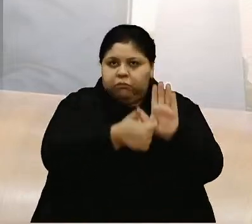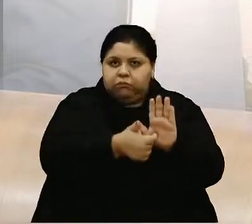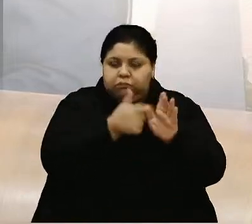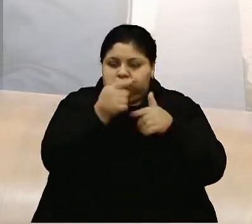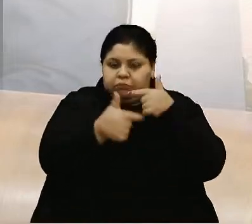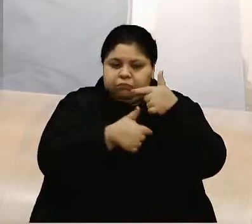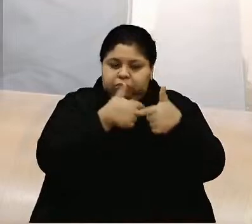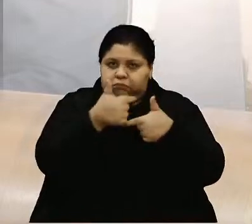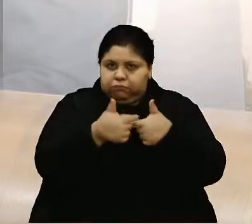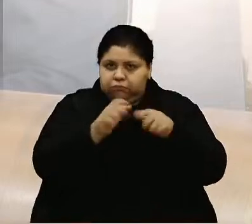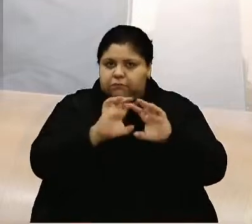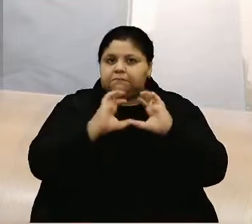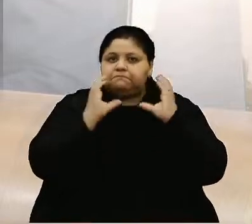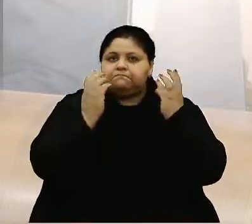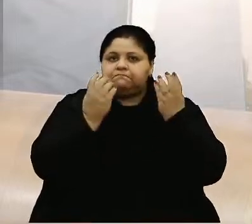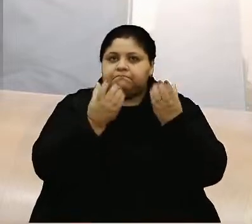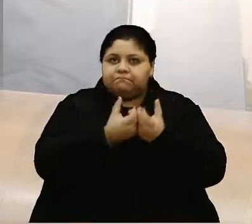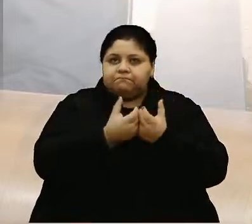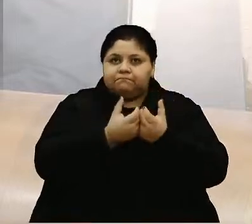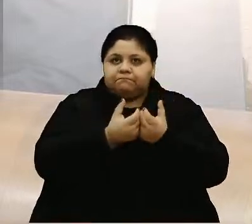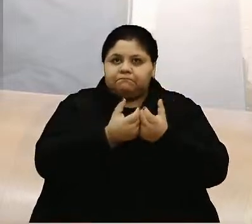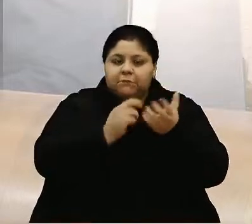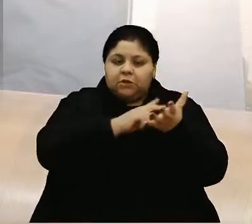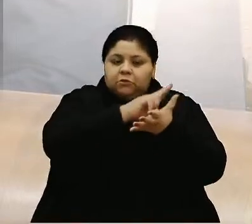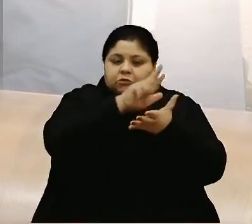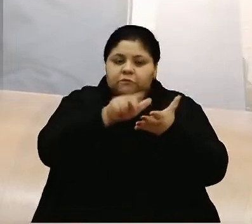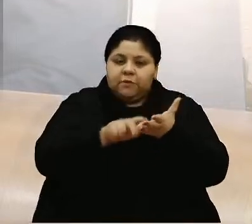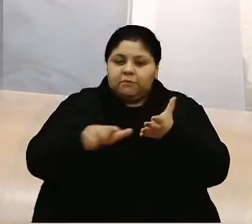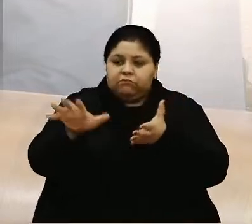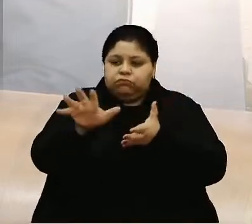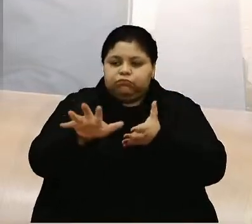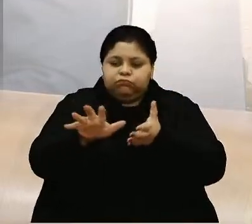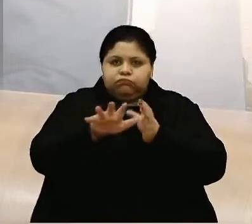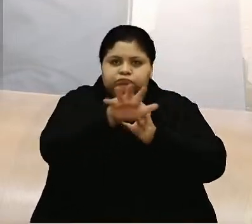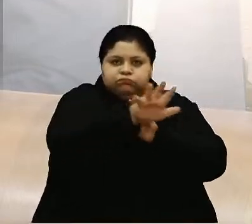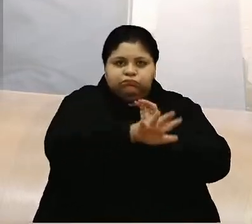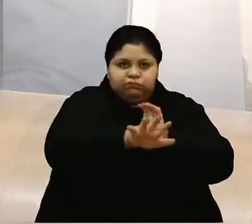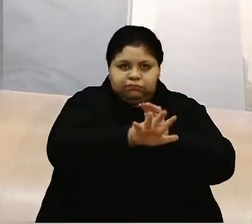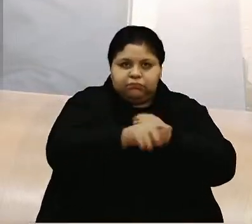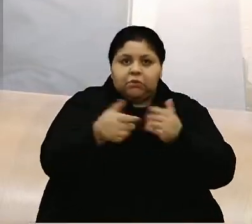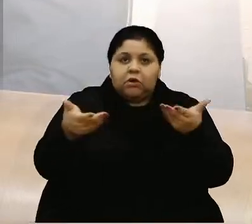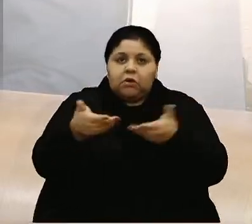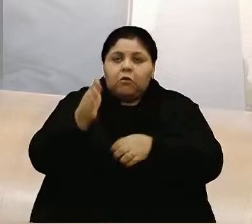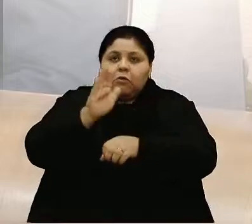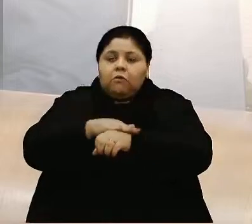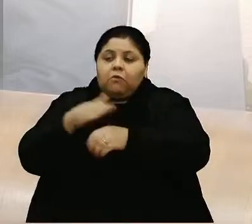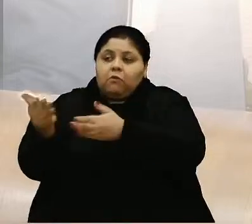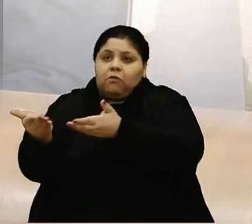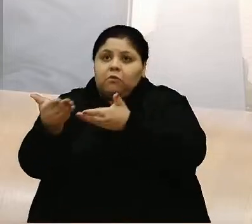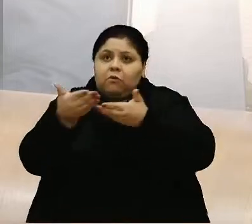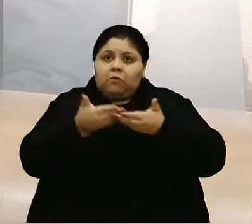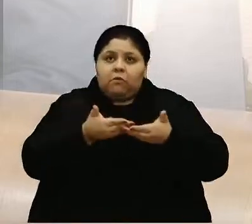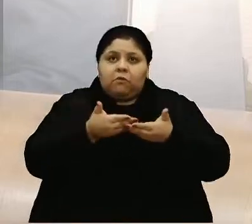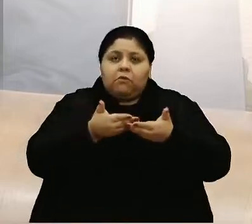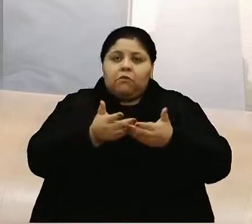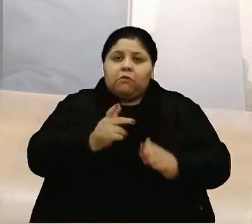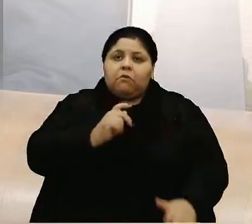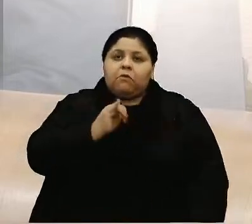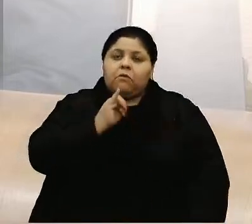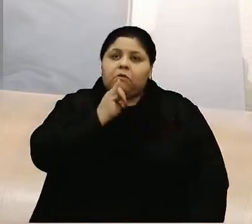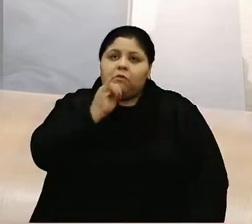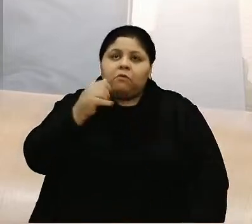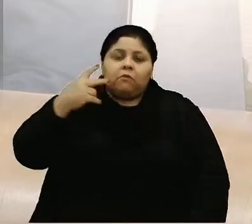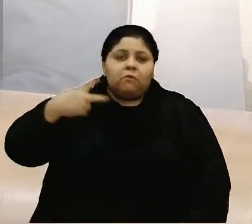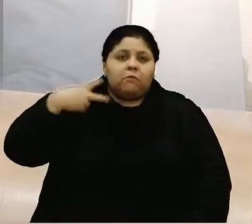serviços prestados à comunidade nos mais diferentes campos de ação. Nesse momento, convidamos para fazer uso da palavra o